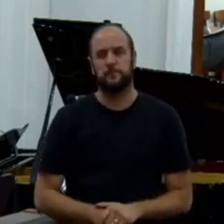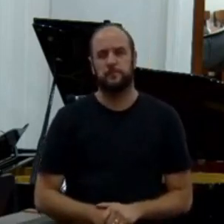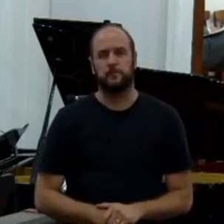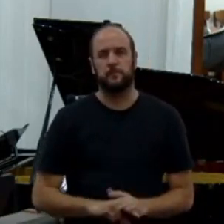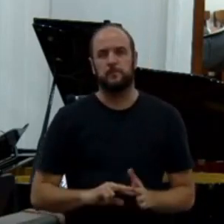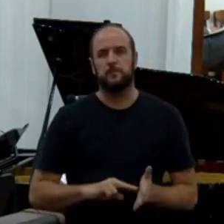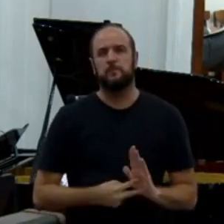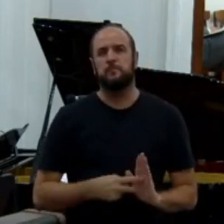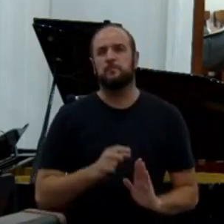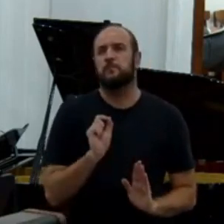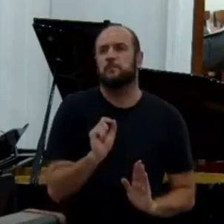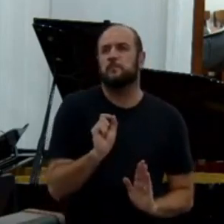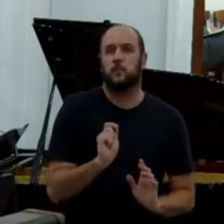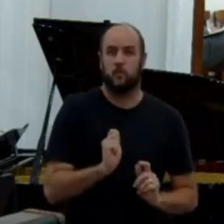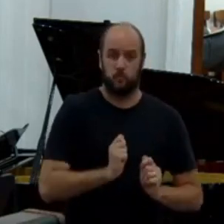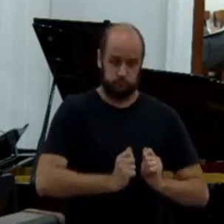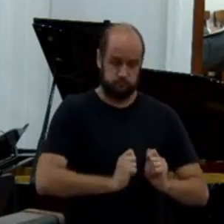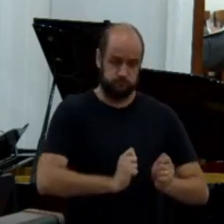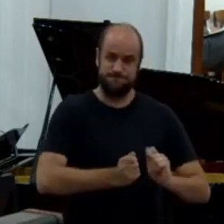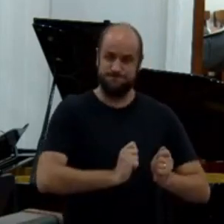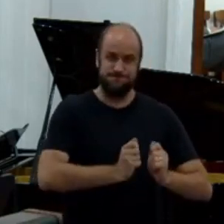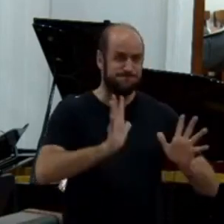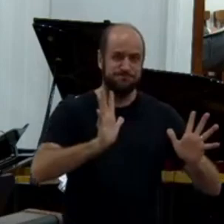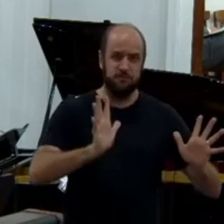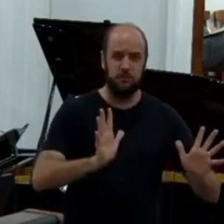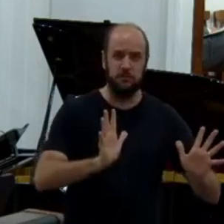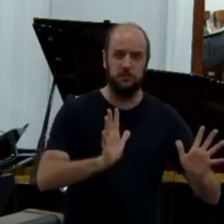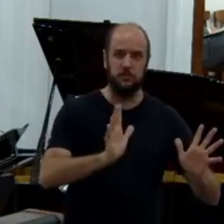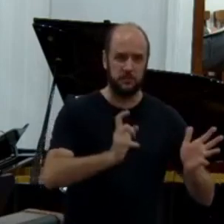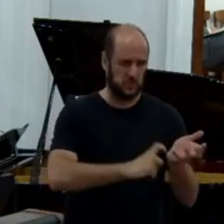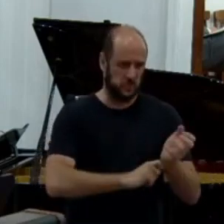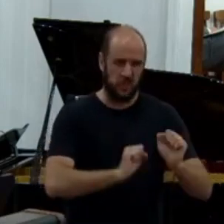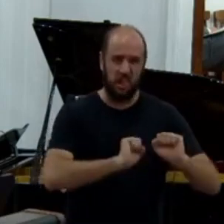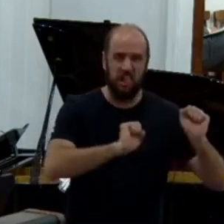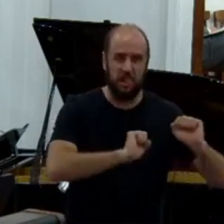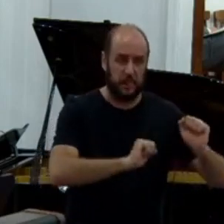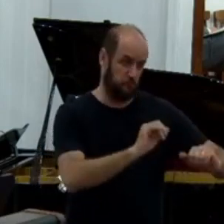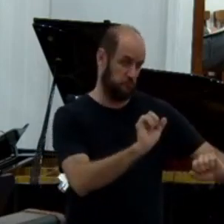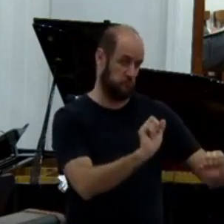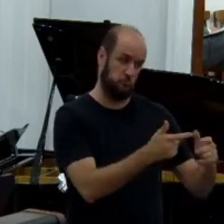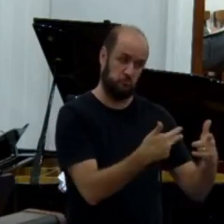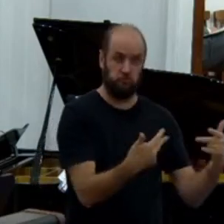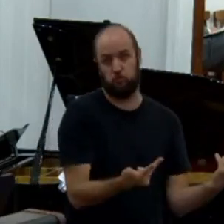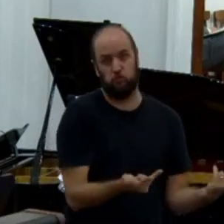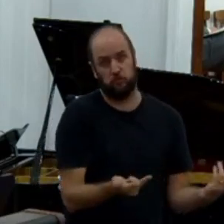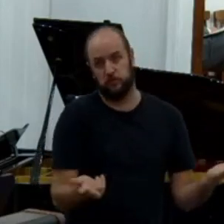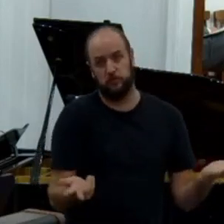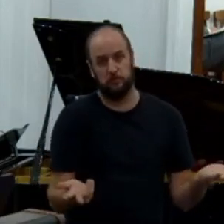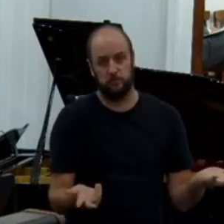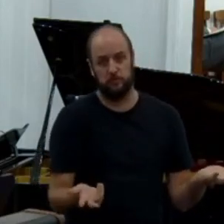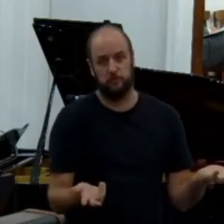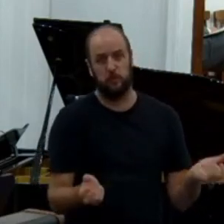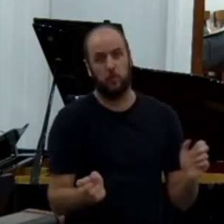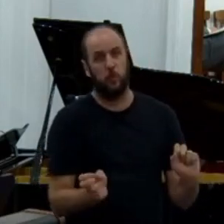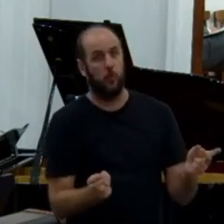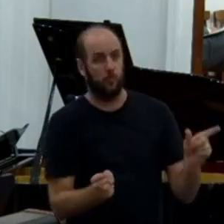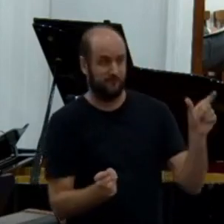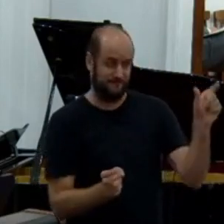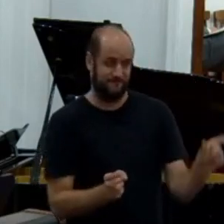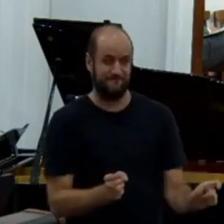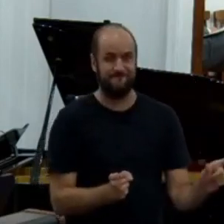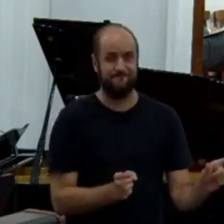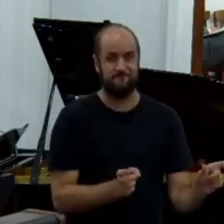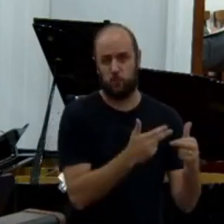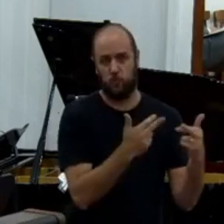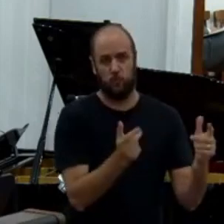Ele significa ser descontrolado, irritado ou irado com alguma coisa ou com alguma